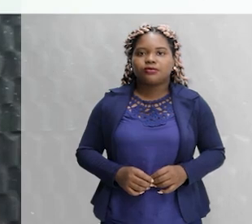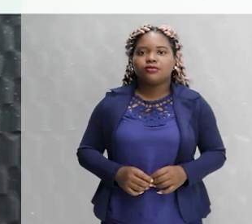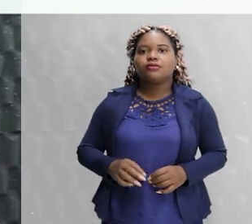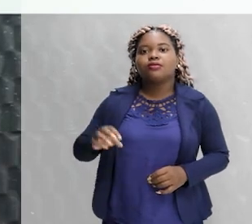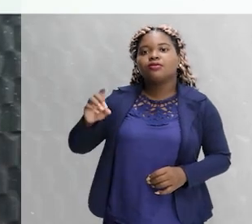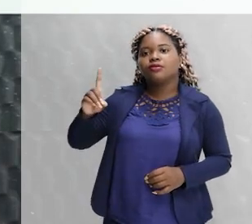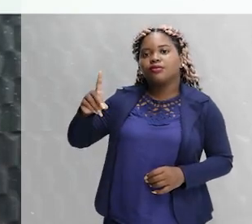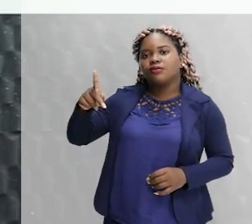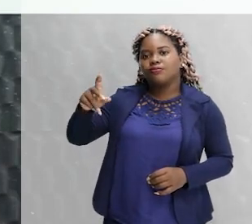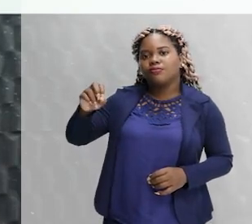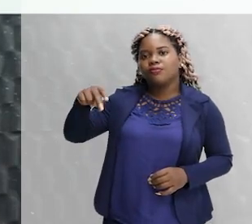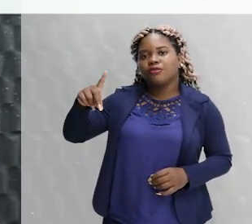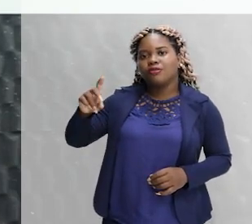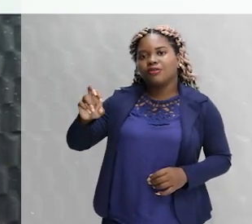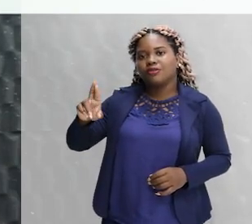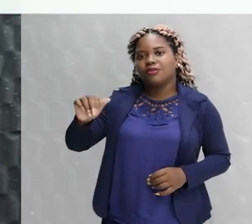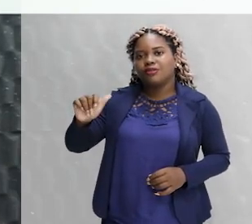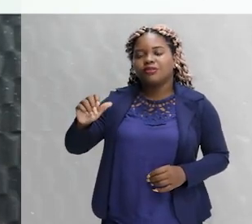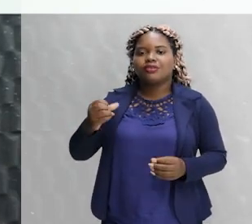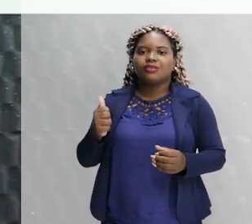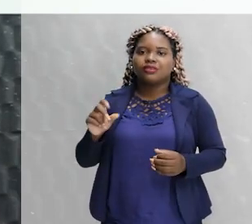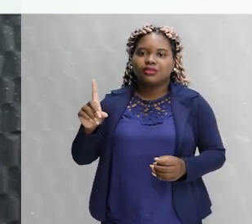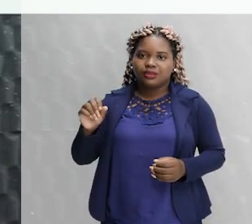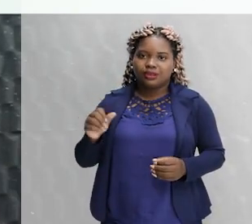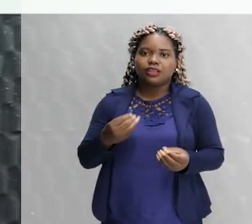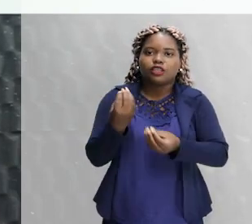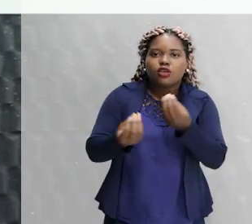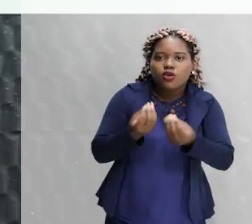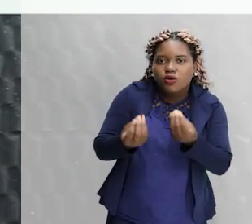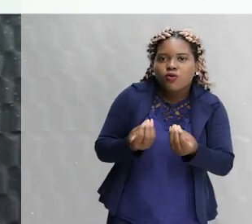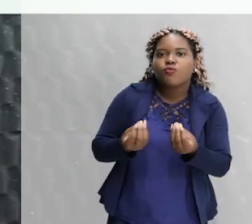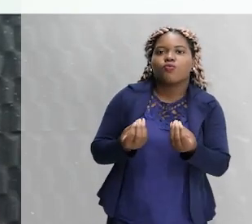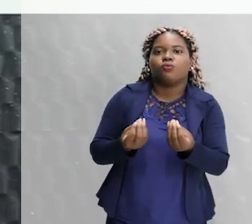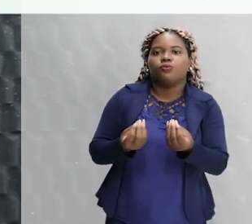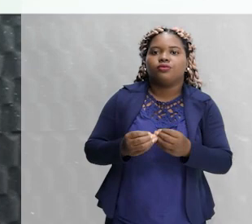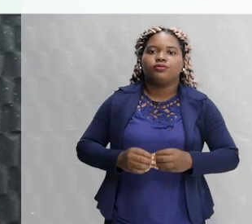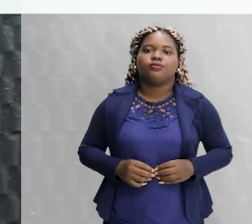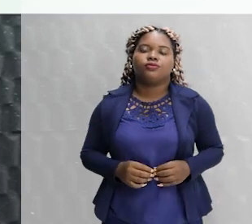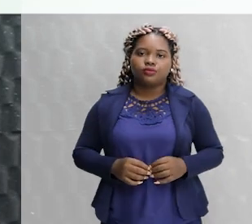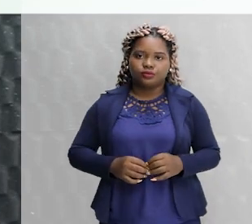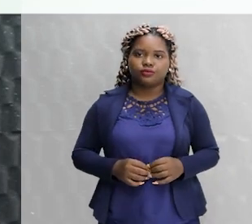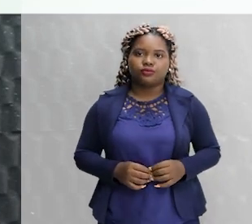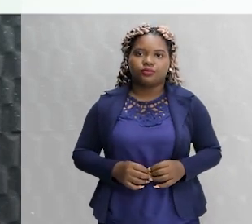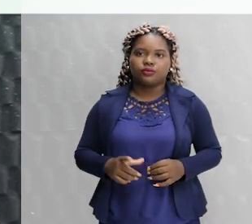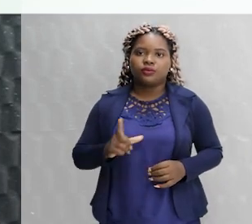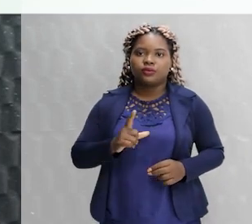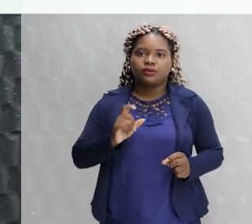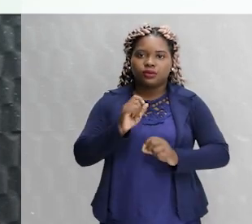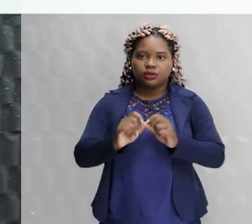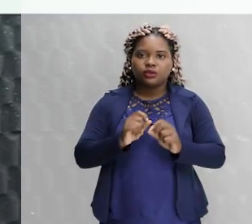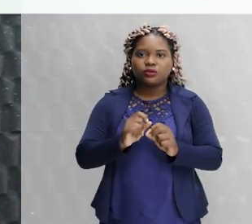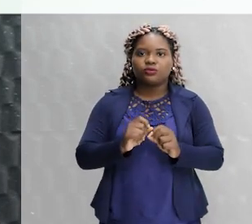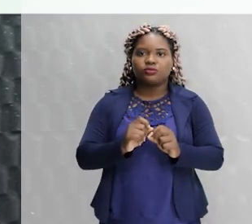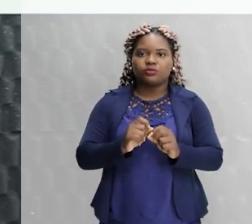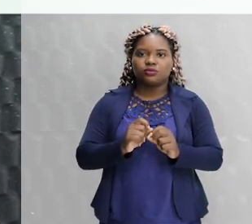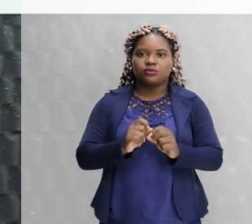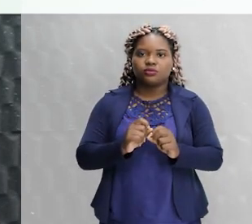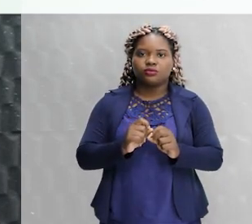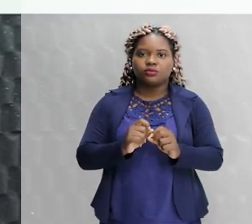média ponderada. Como é que se calcula uma média ponderada? Olha só. Vamos supor que você tem um conjunto de